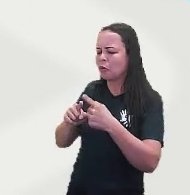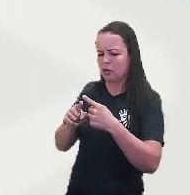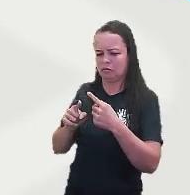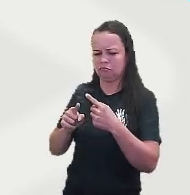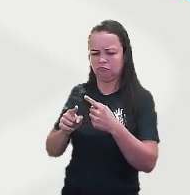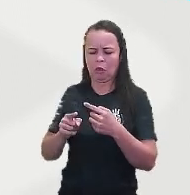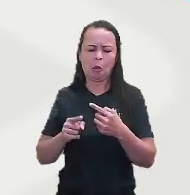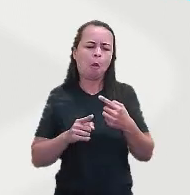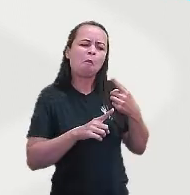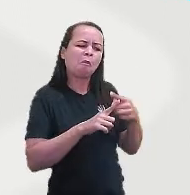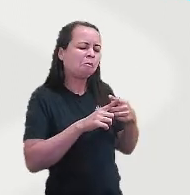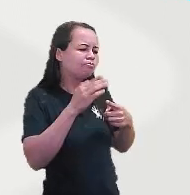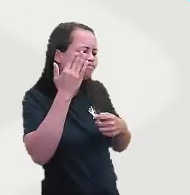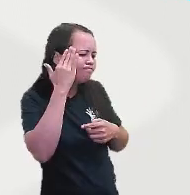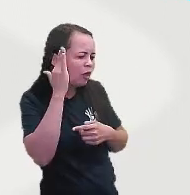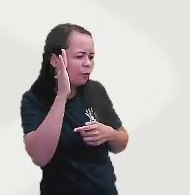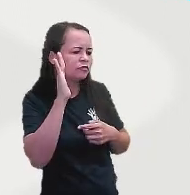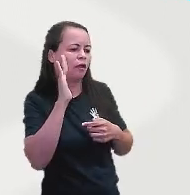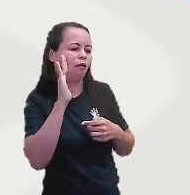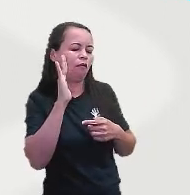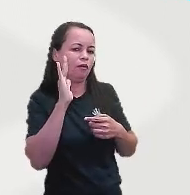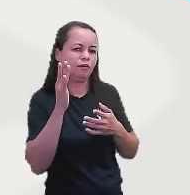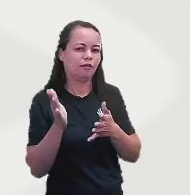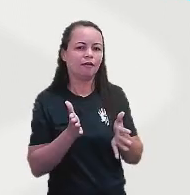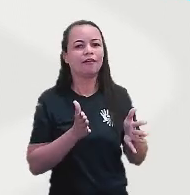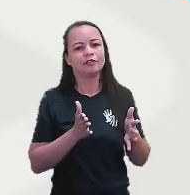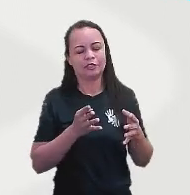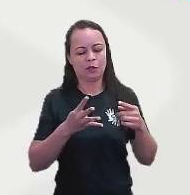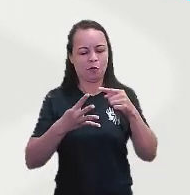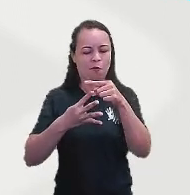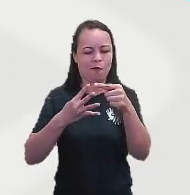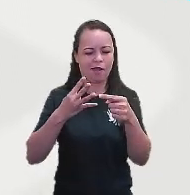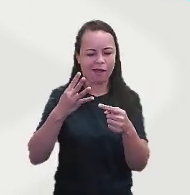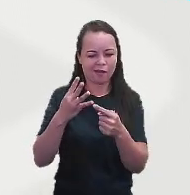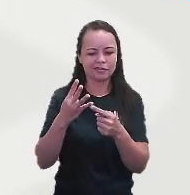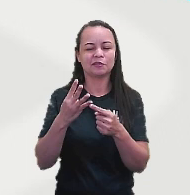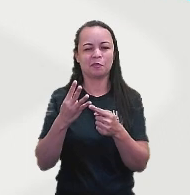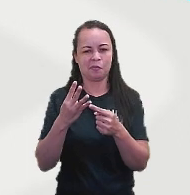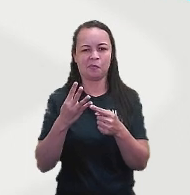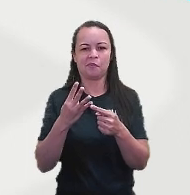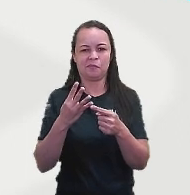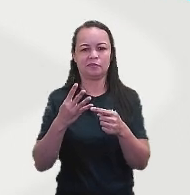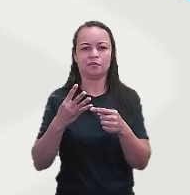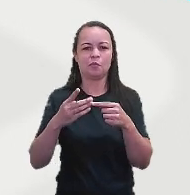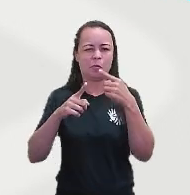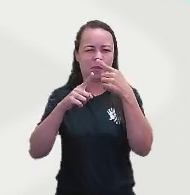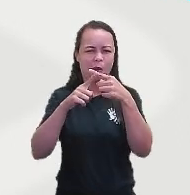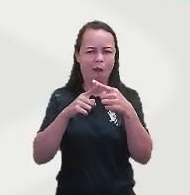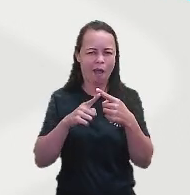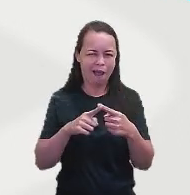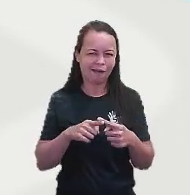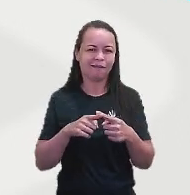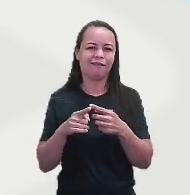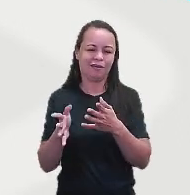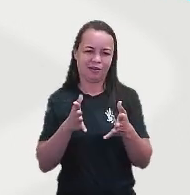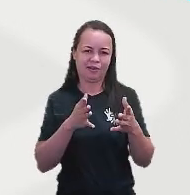sei. E aí a gente repara que tem os 4 tipos de porquês, né? Num diálogo